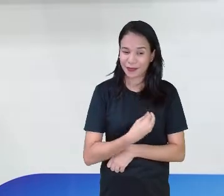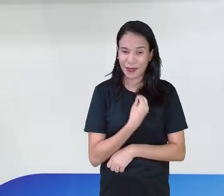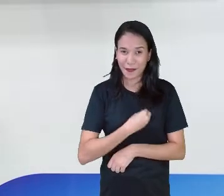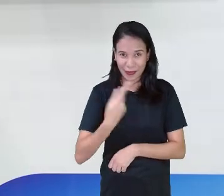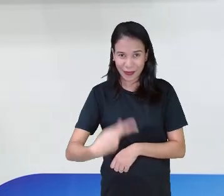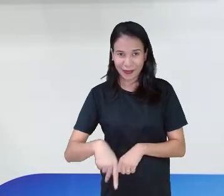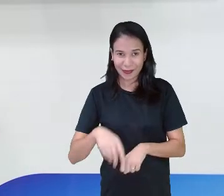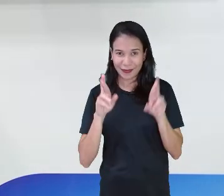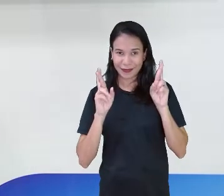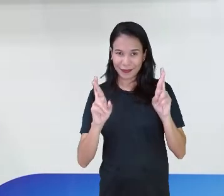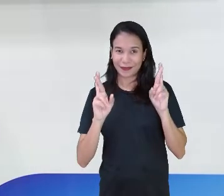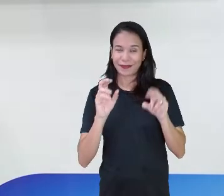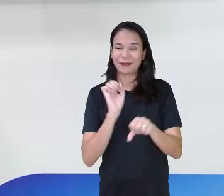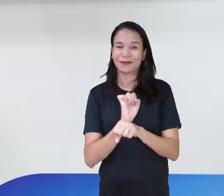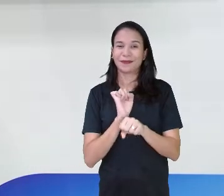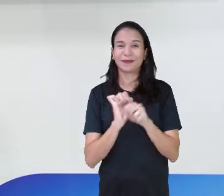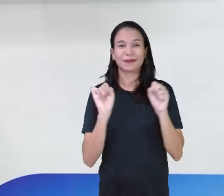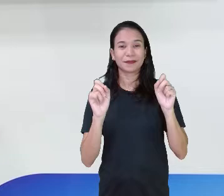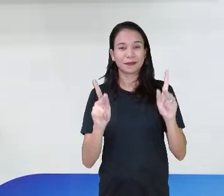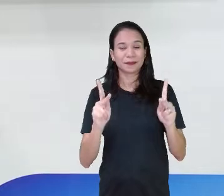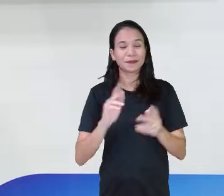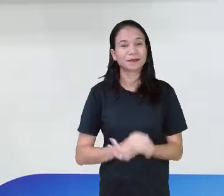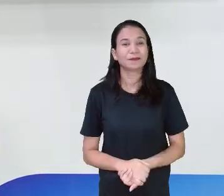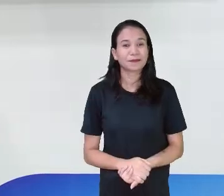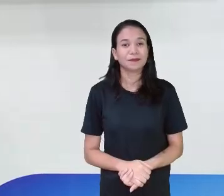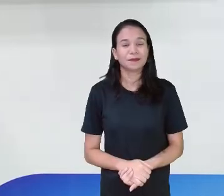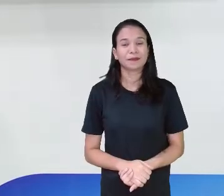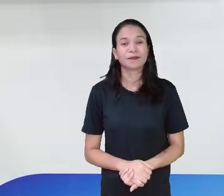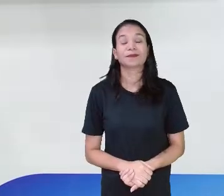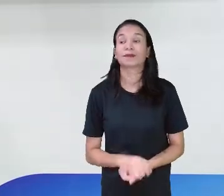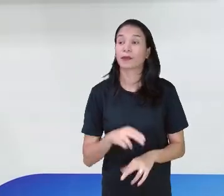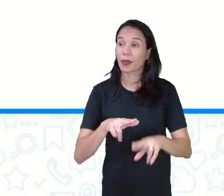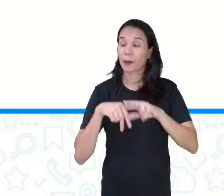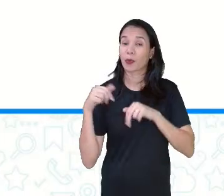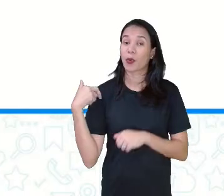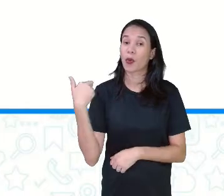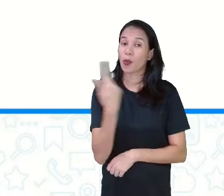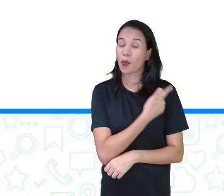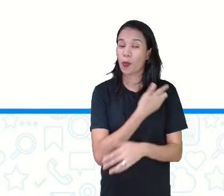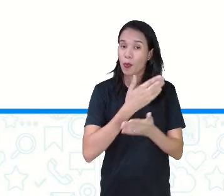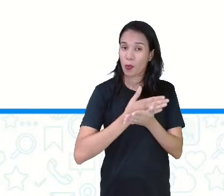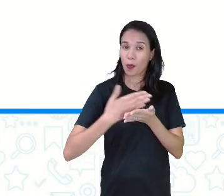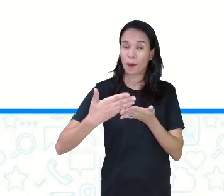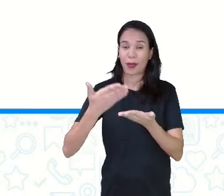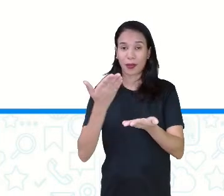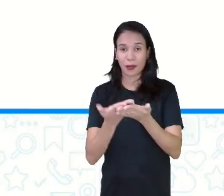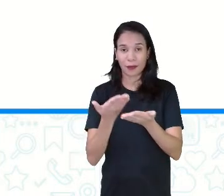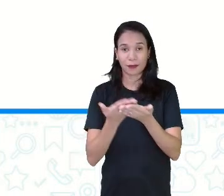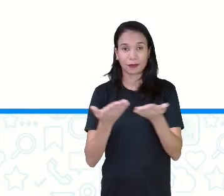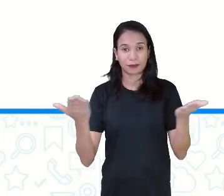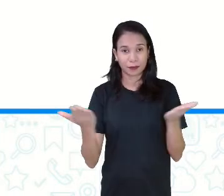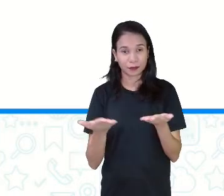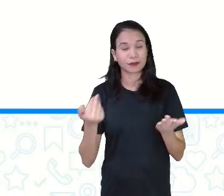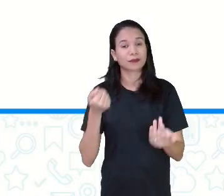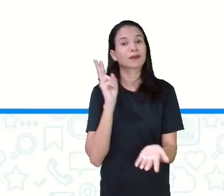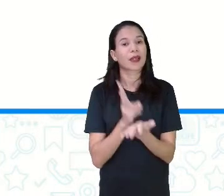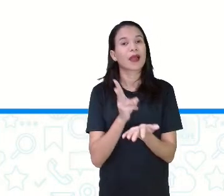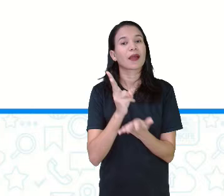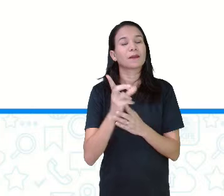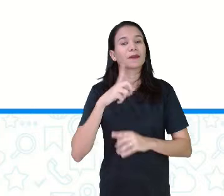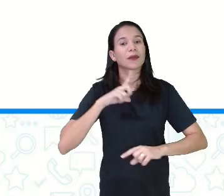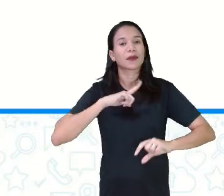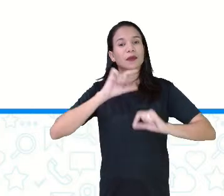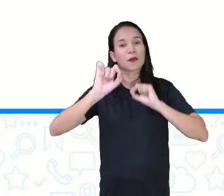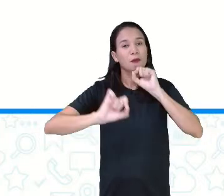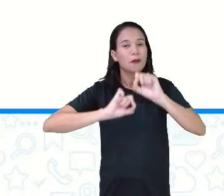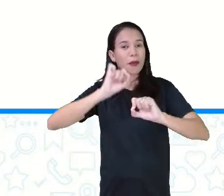aguardando. Ok, gente? Bom, para iniciarmos a aula, a gente sempre vai